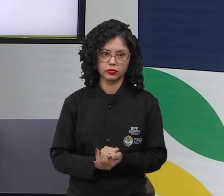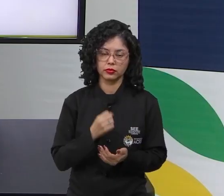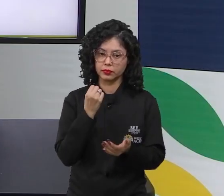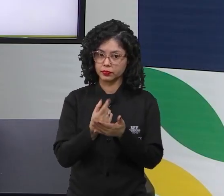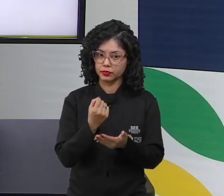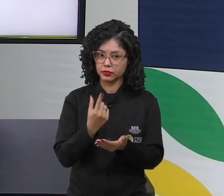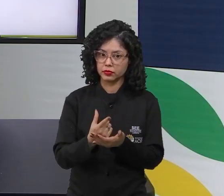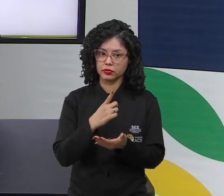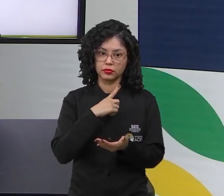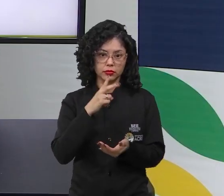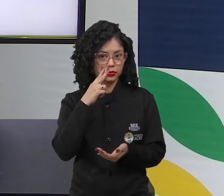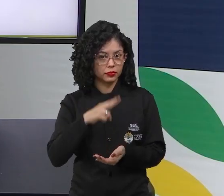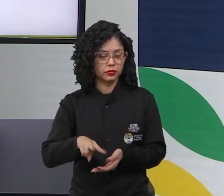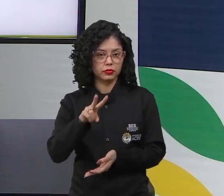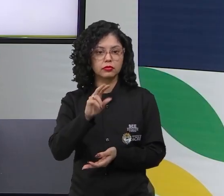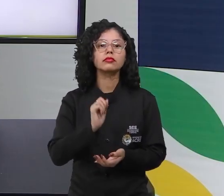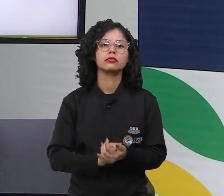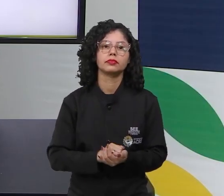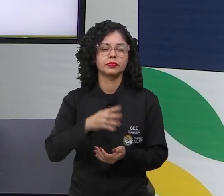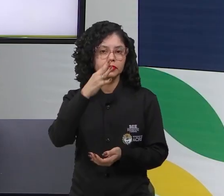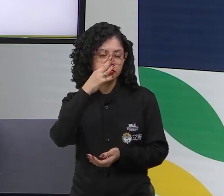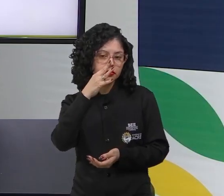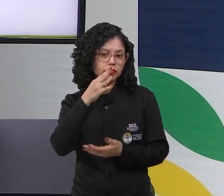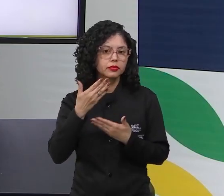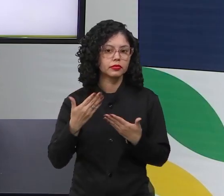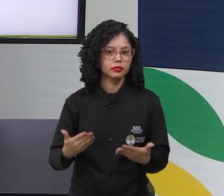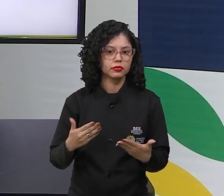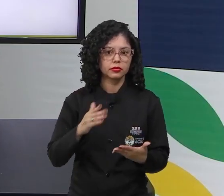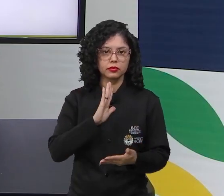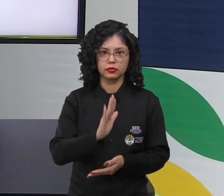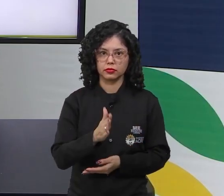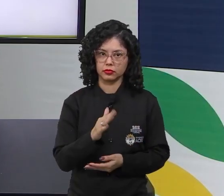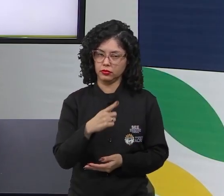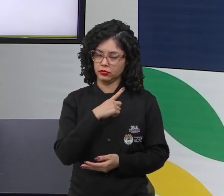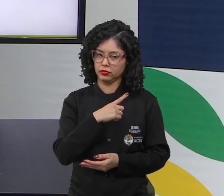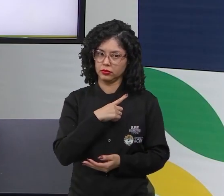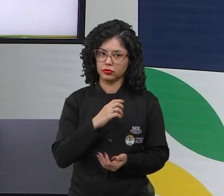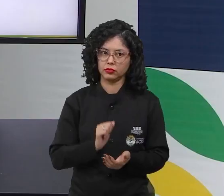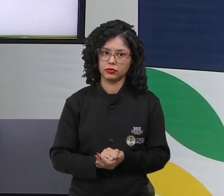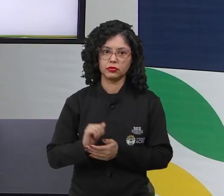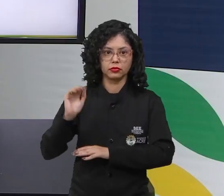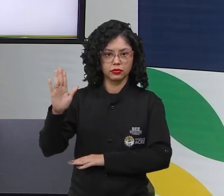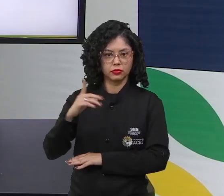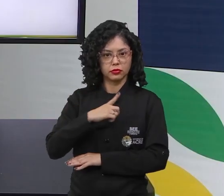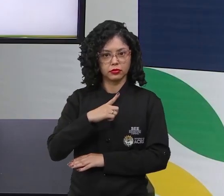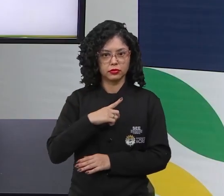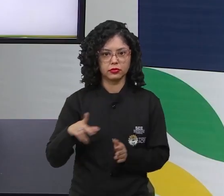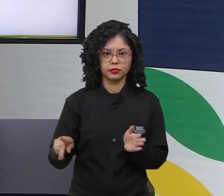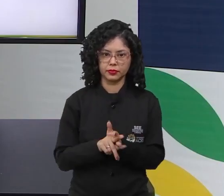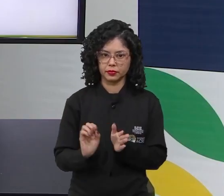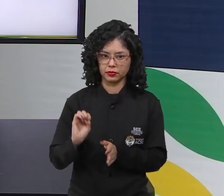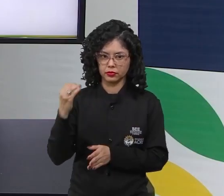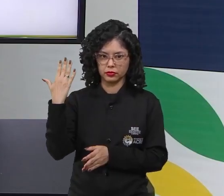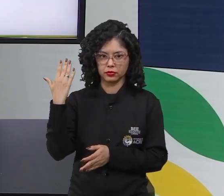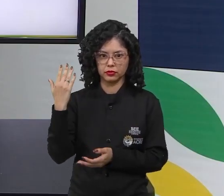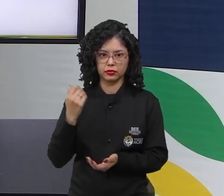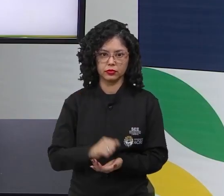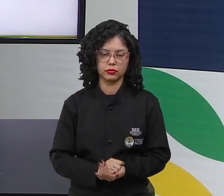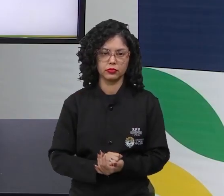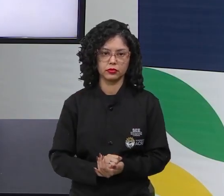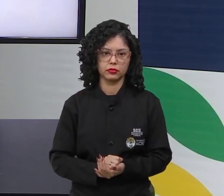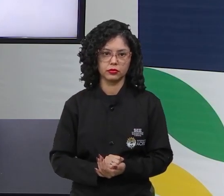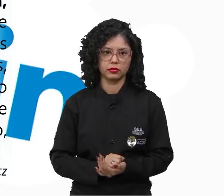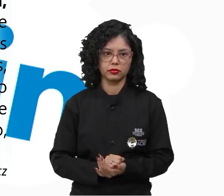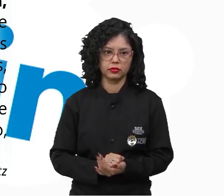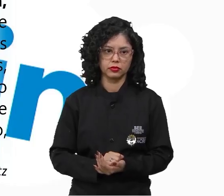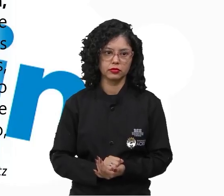consumidor se dá conta, a pessoa que está assistindo se dá conta, já aí a campanha já tem se efetivado, tá? A publicidade já tem se